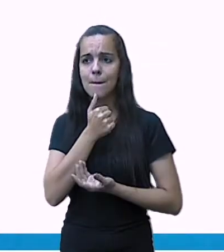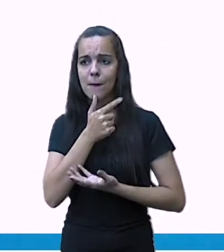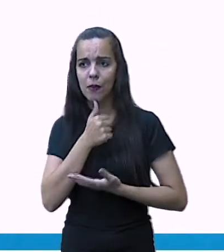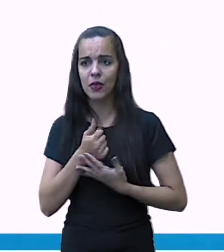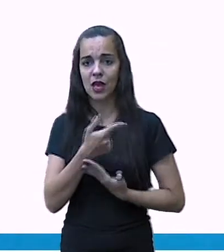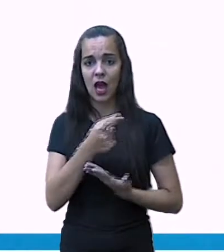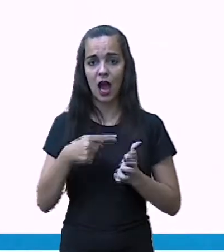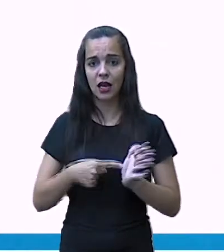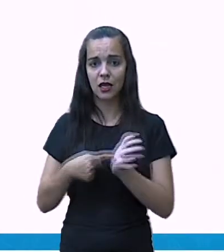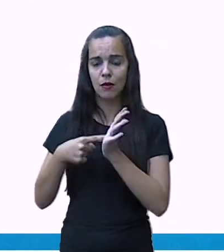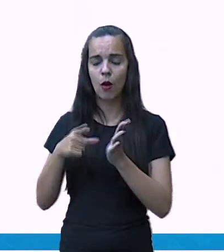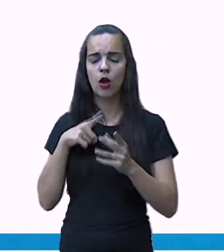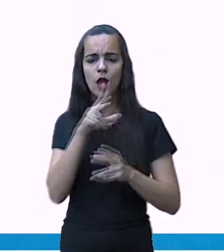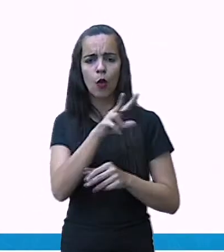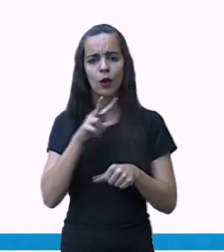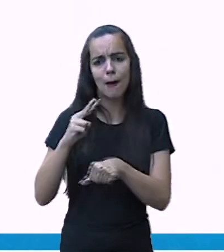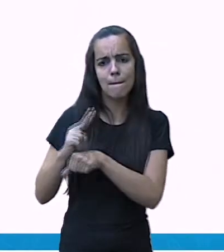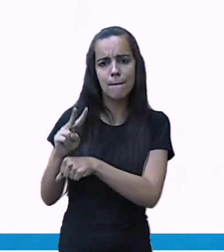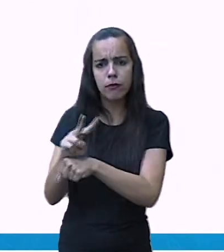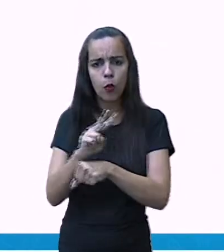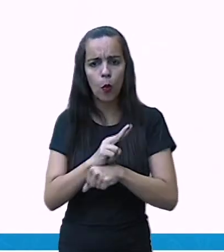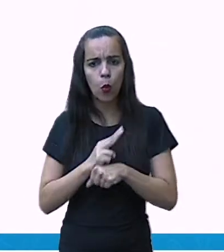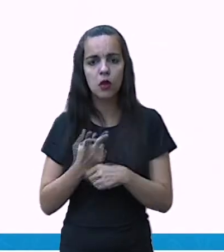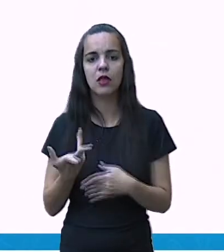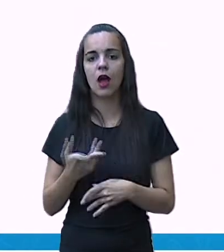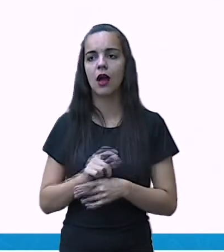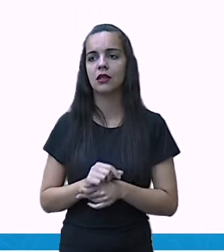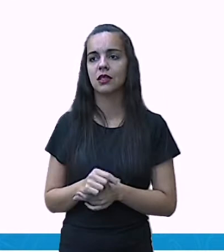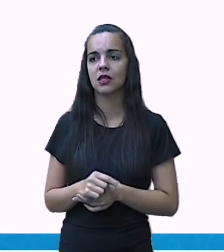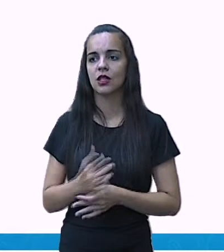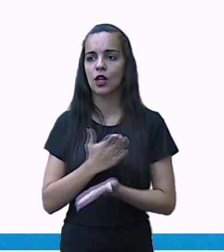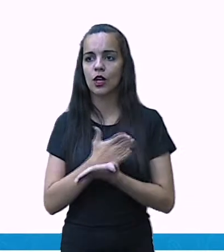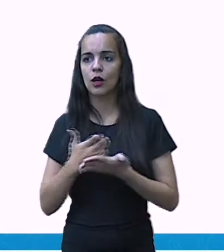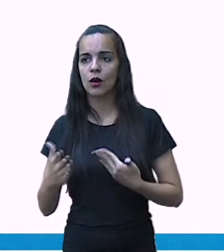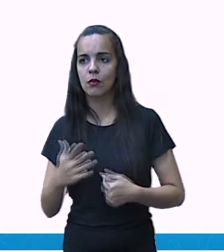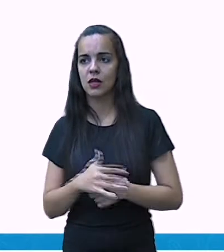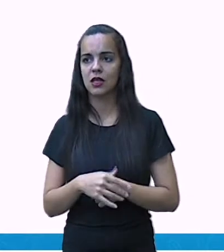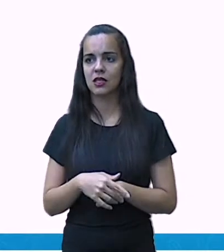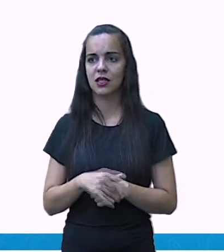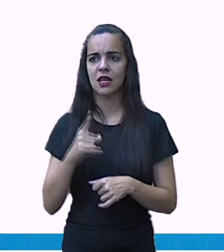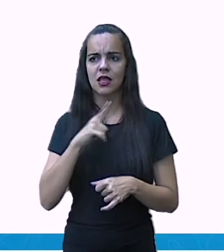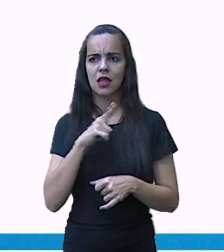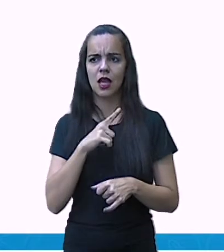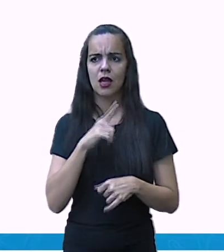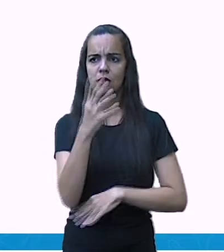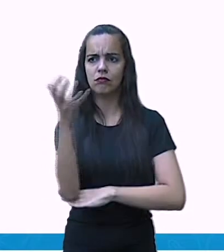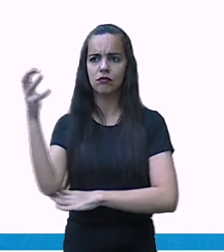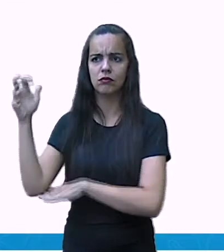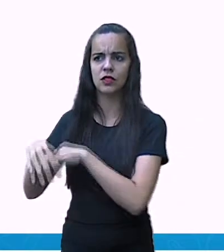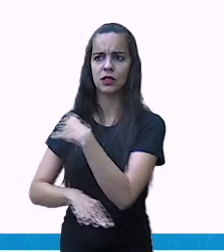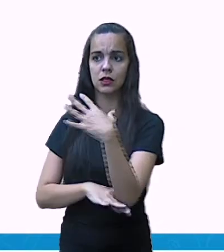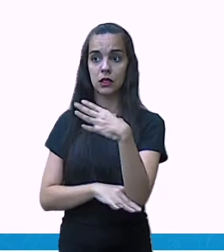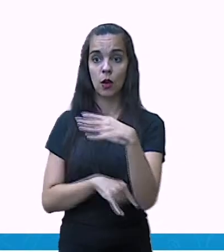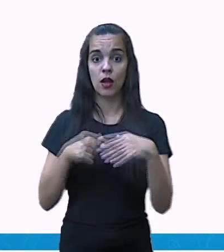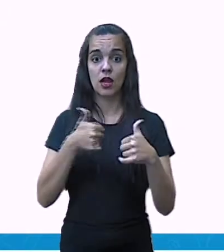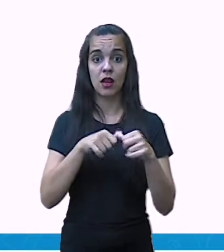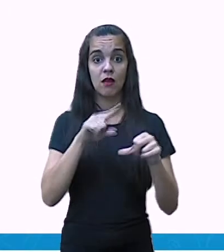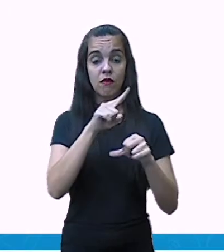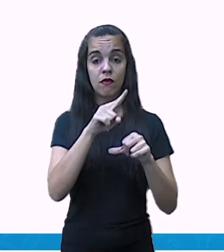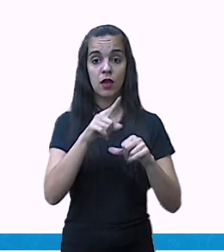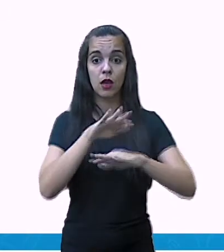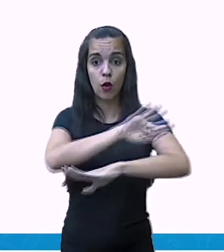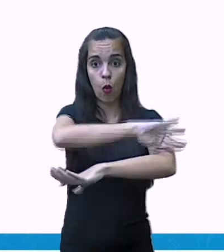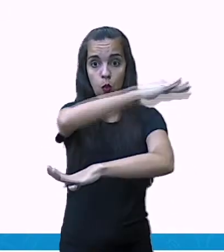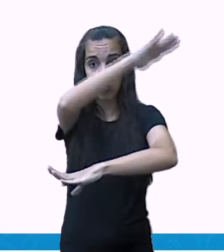da preservação, e vejam bem, o relevo em torno, sempre da parte mais alta para a parte